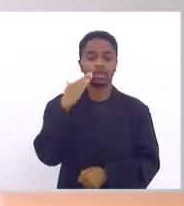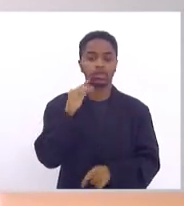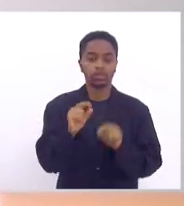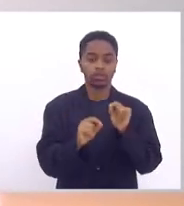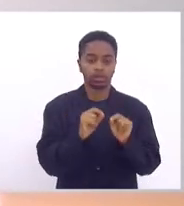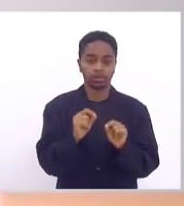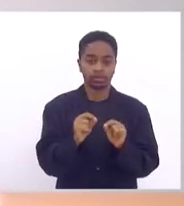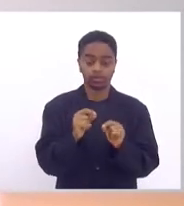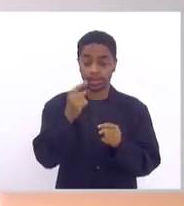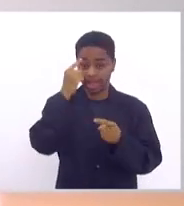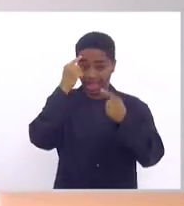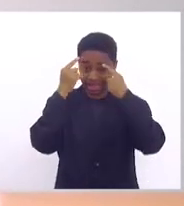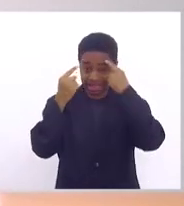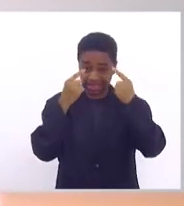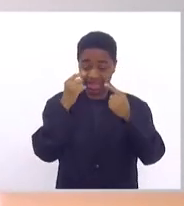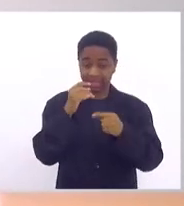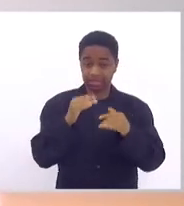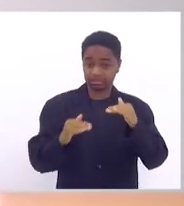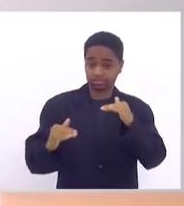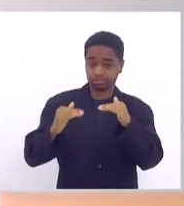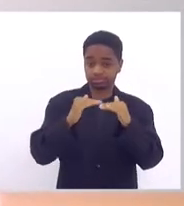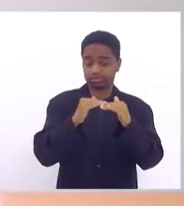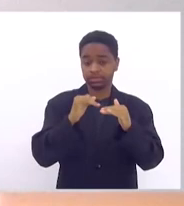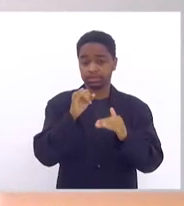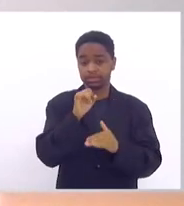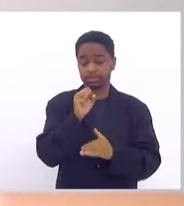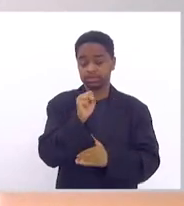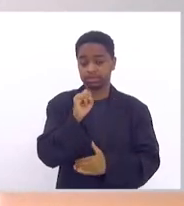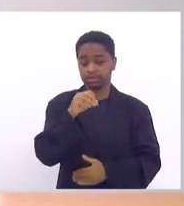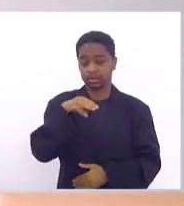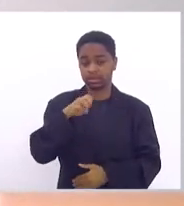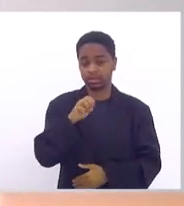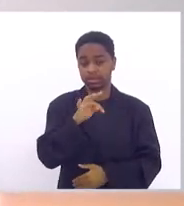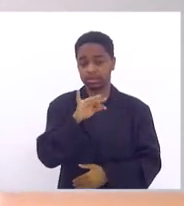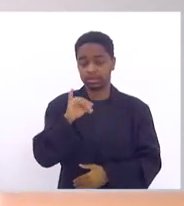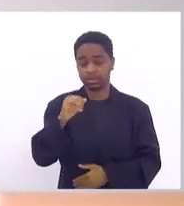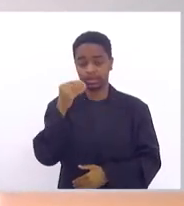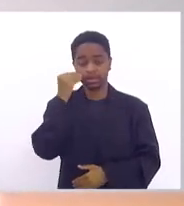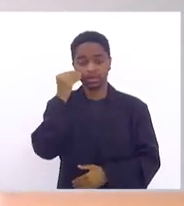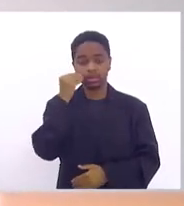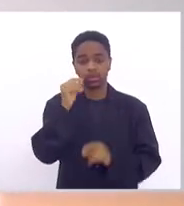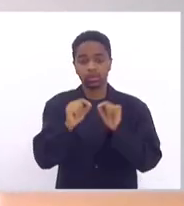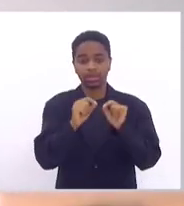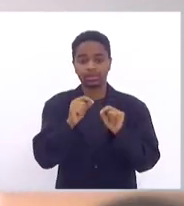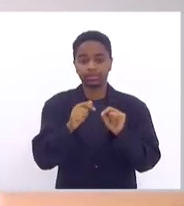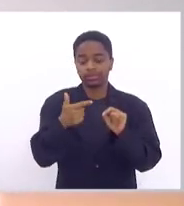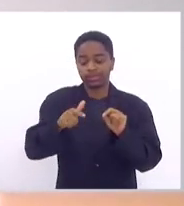ideia de se etria é uma ideia que busca exclusivamente sem nenhuma